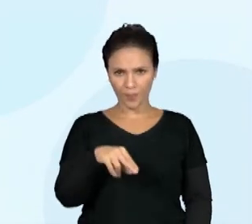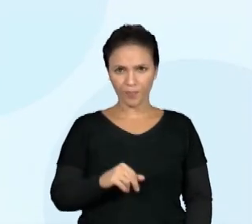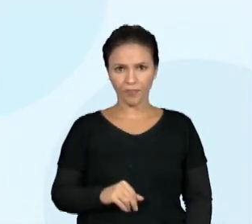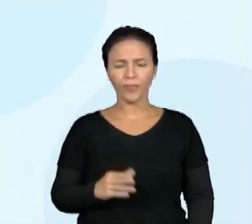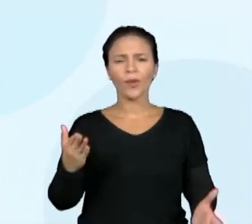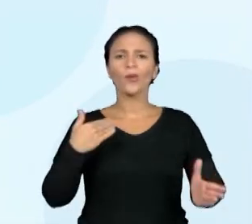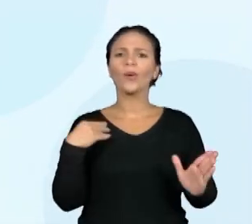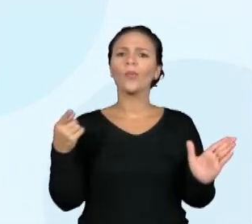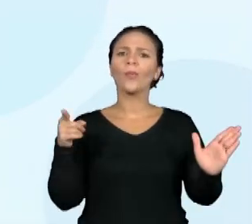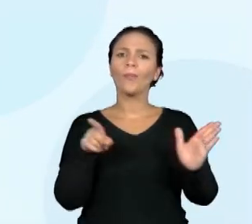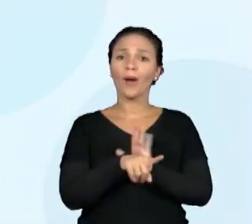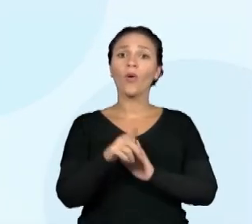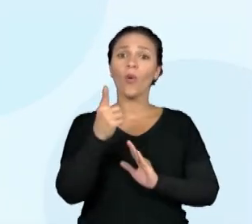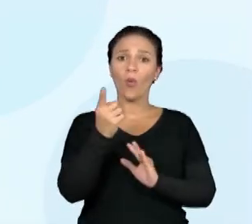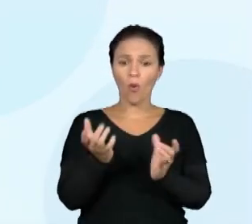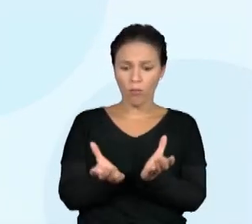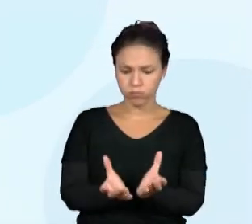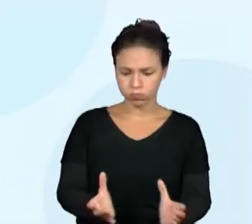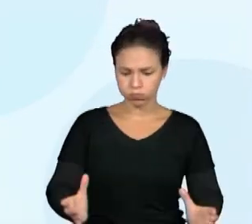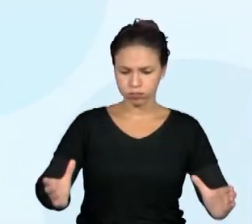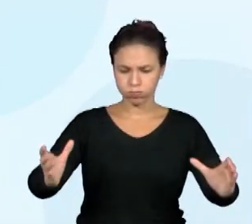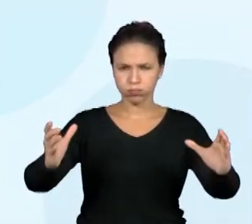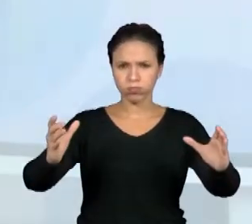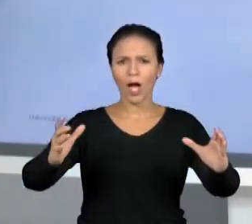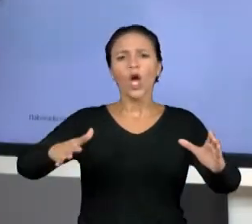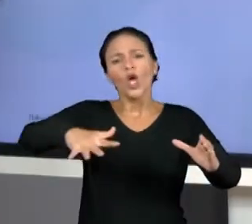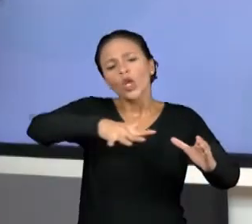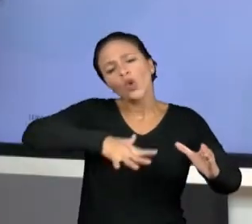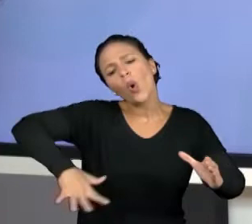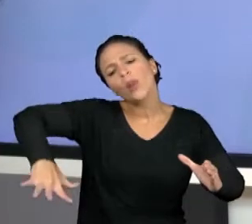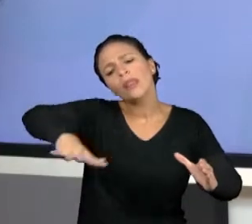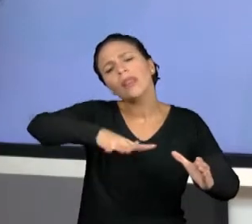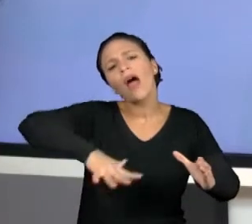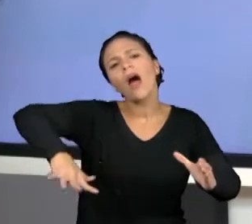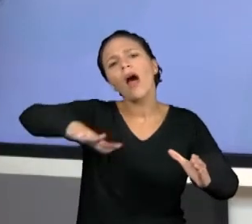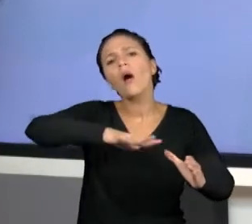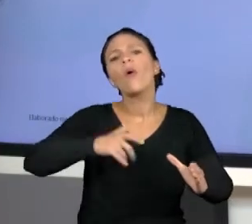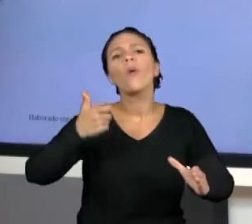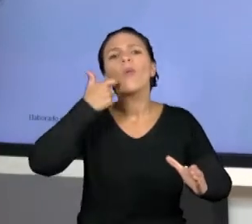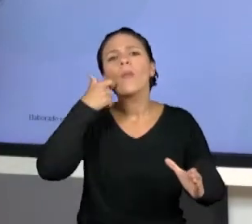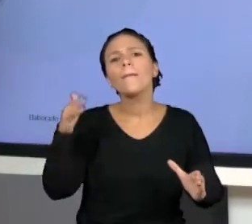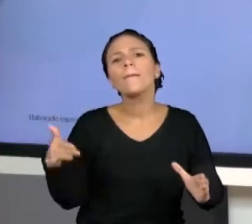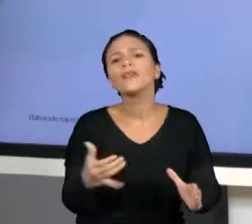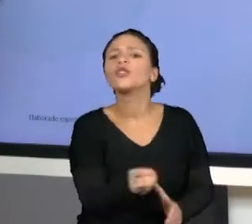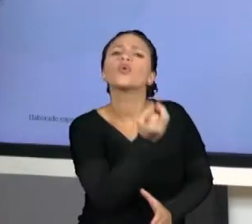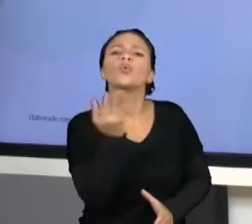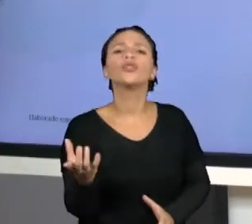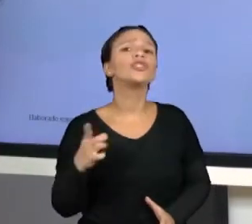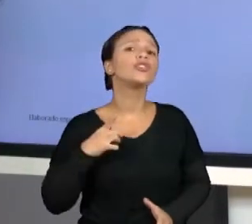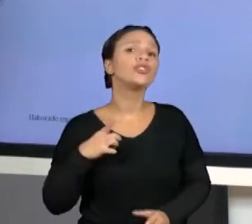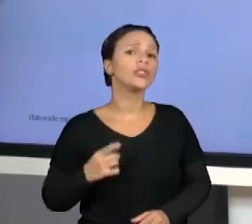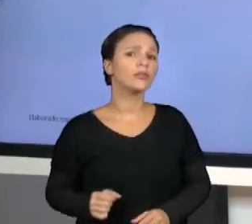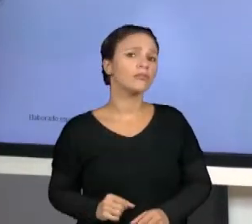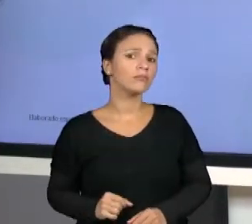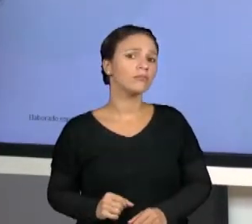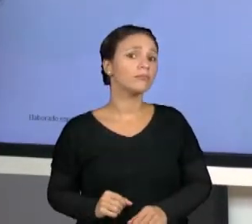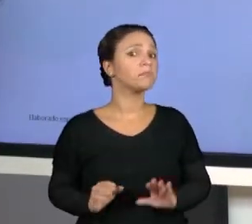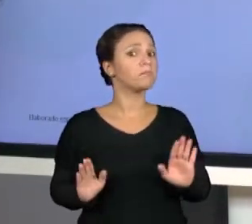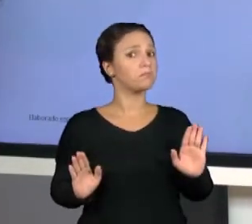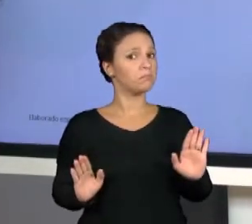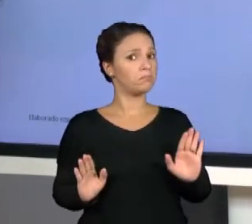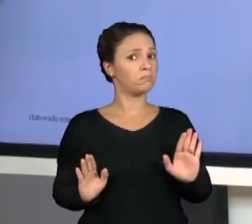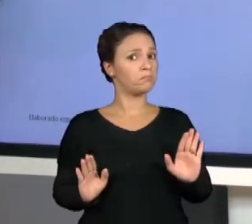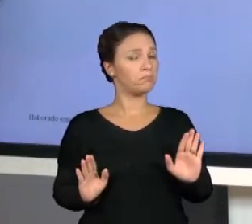várias espécies de peixes aí que a gente pode cuidar num aquário da nossa casa. Eu selecionei essas duas aí para a